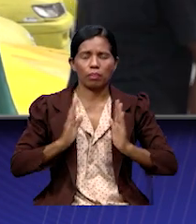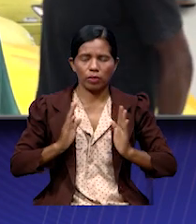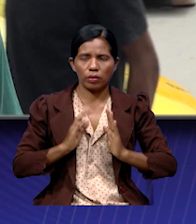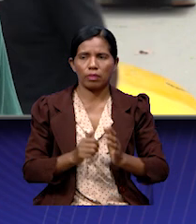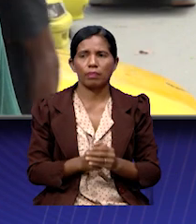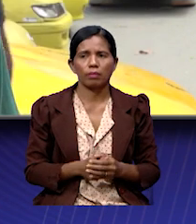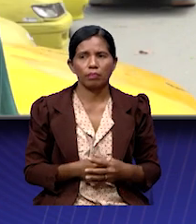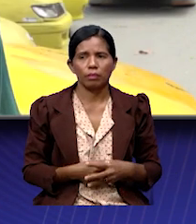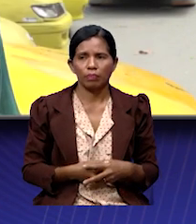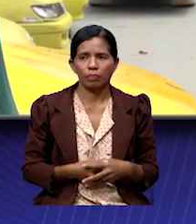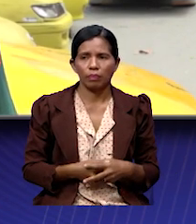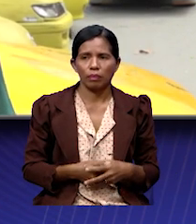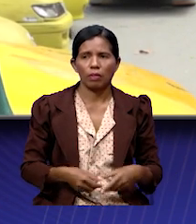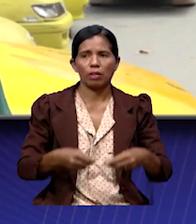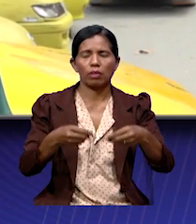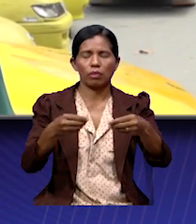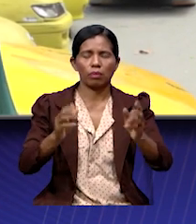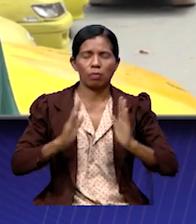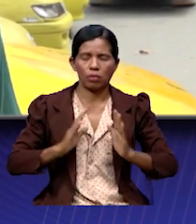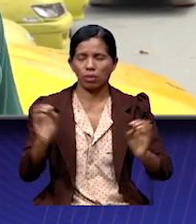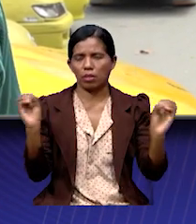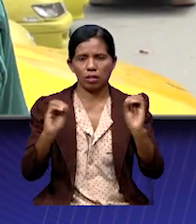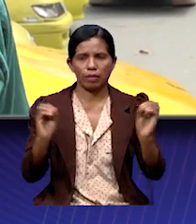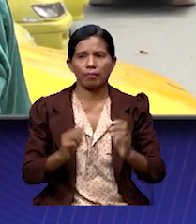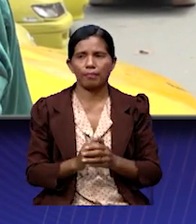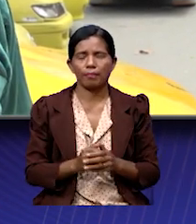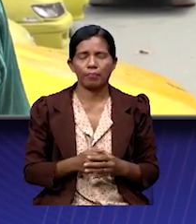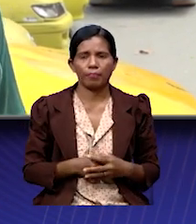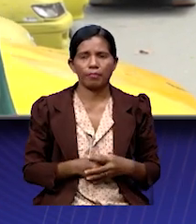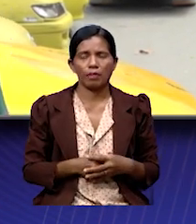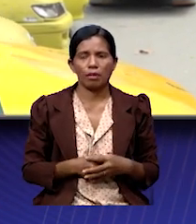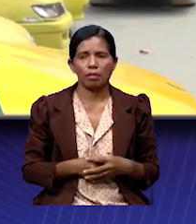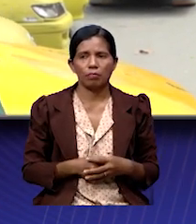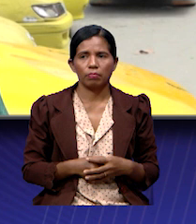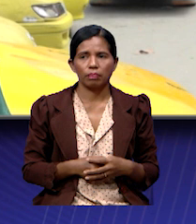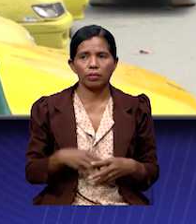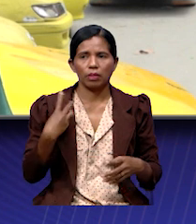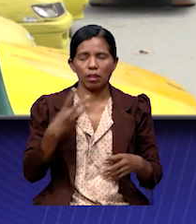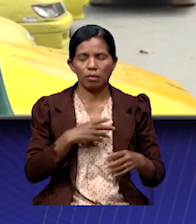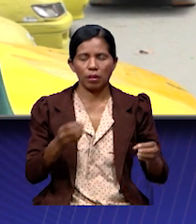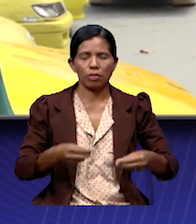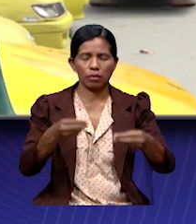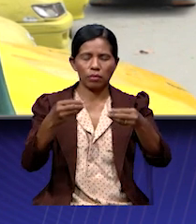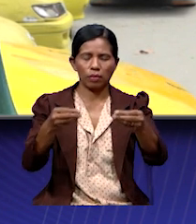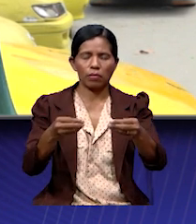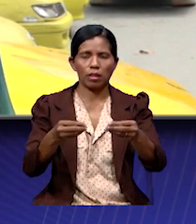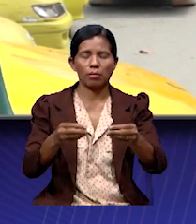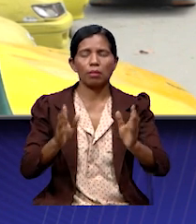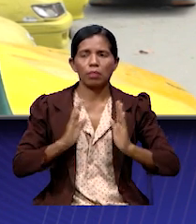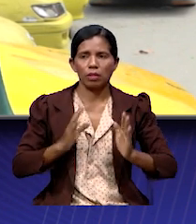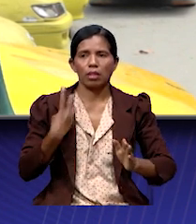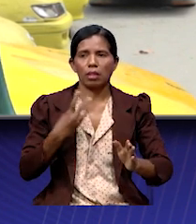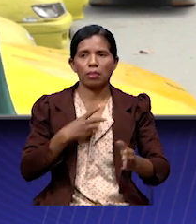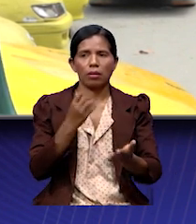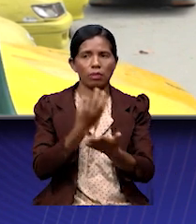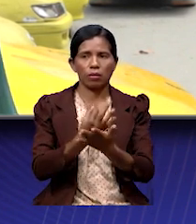minare atu foba patraun sira ne laya nebe ami asa ami win lorong am la istoro patraun sira berarti am ne osane la konta win